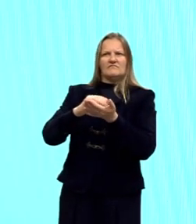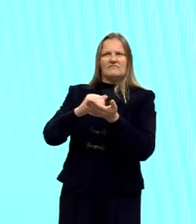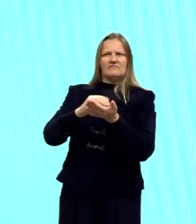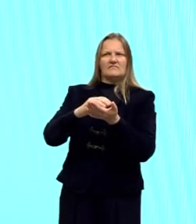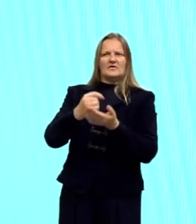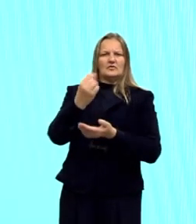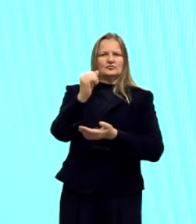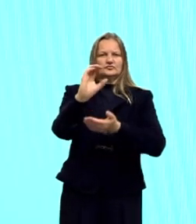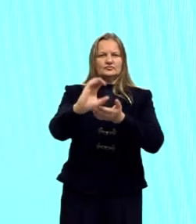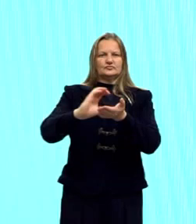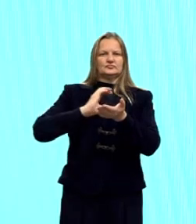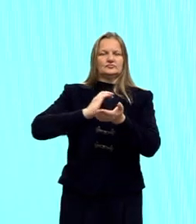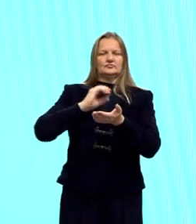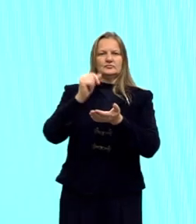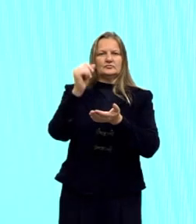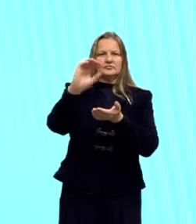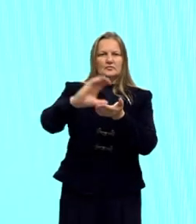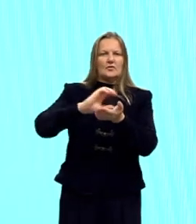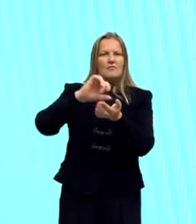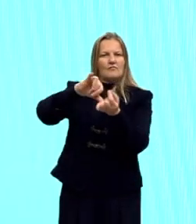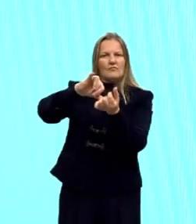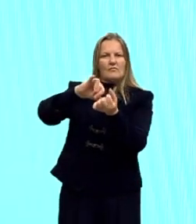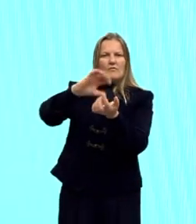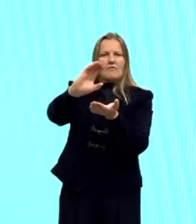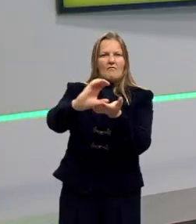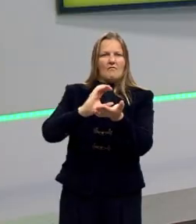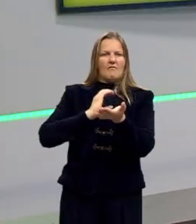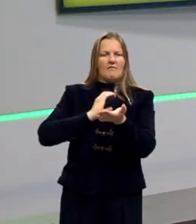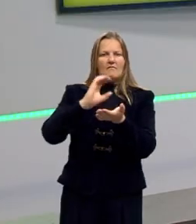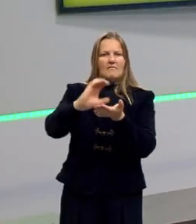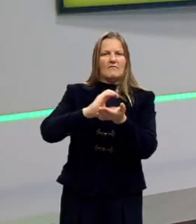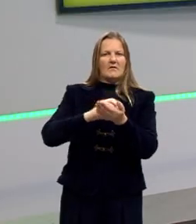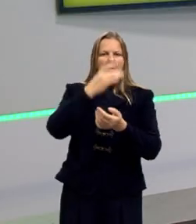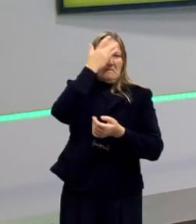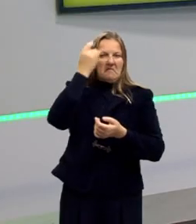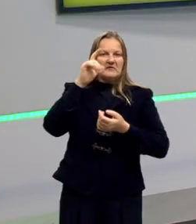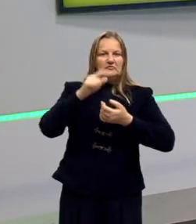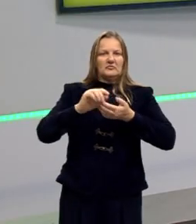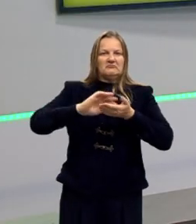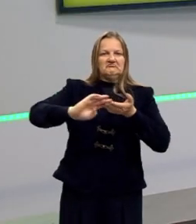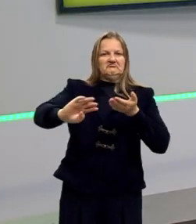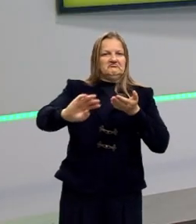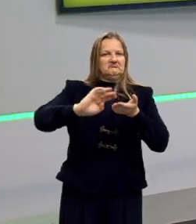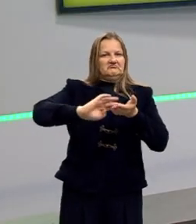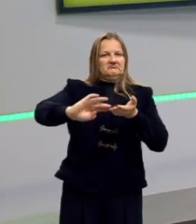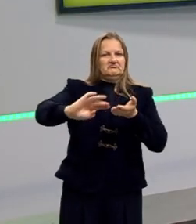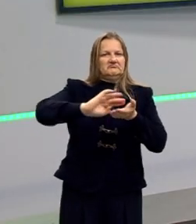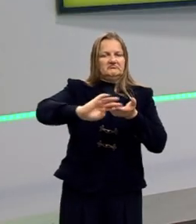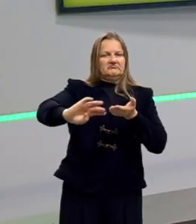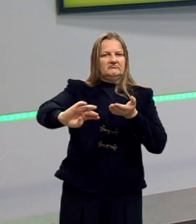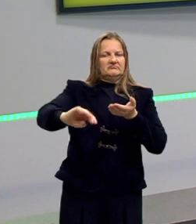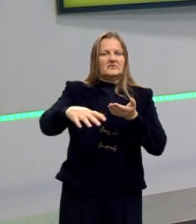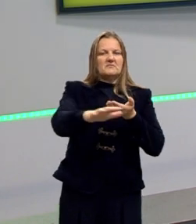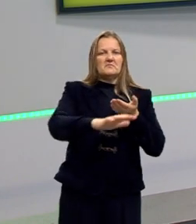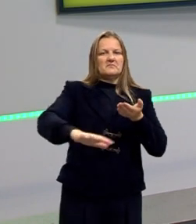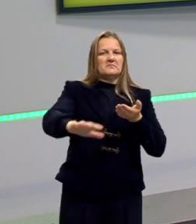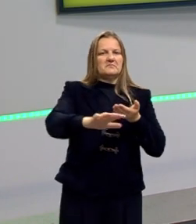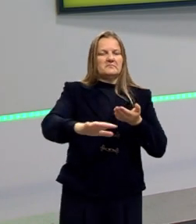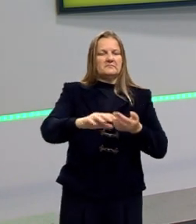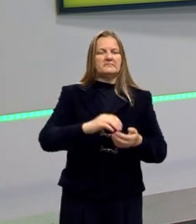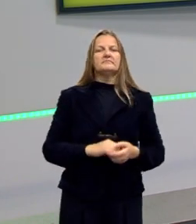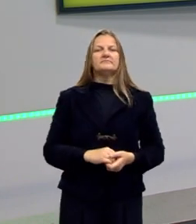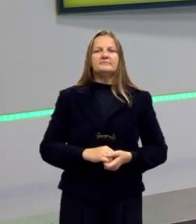deixando né aquela aquela aquelas pessoas ao bel-prazer ali da do mercado também